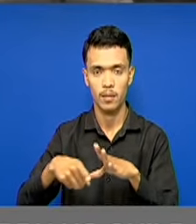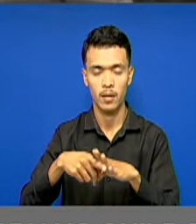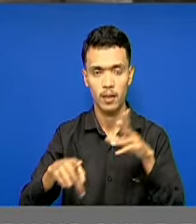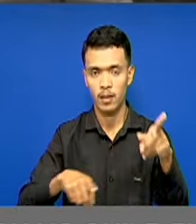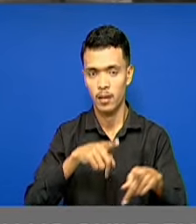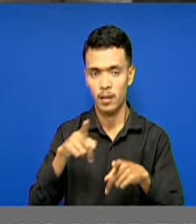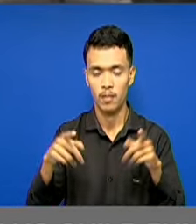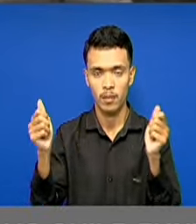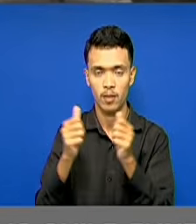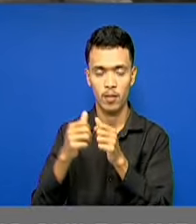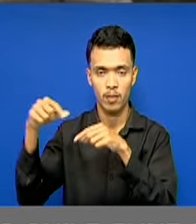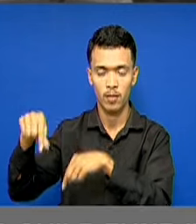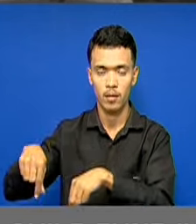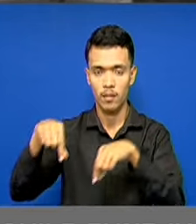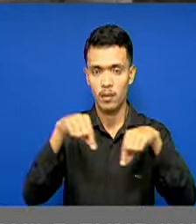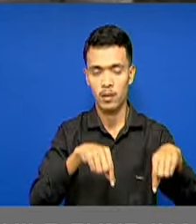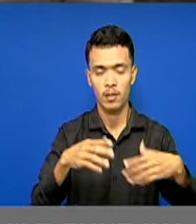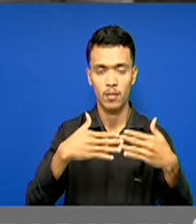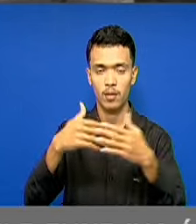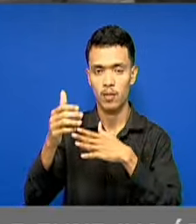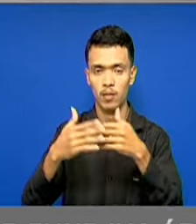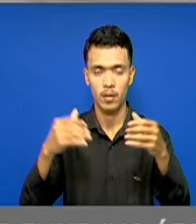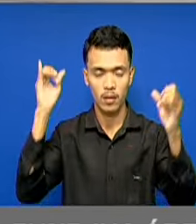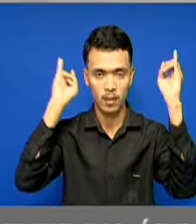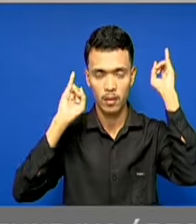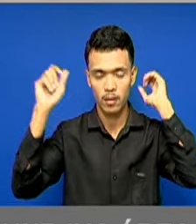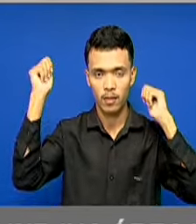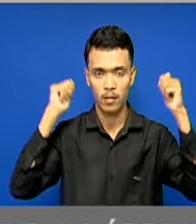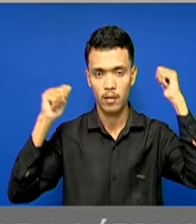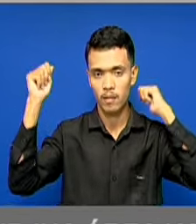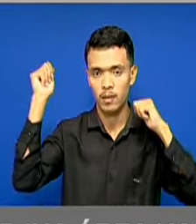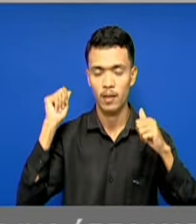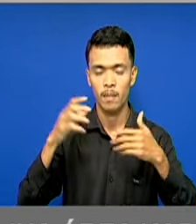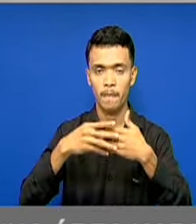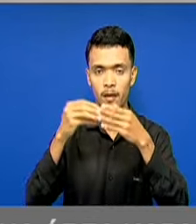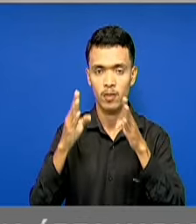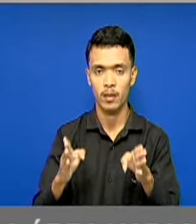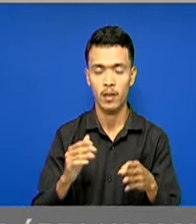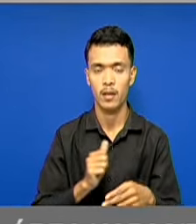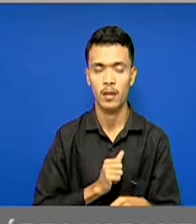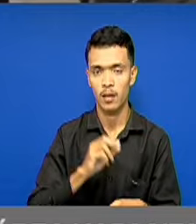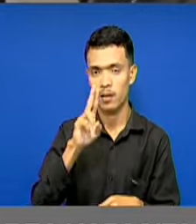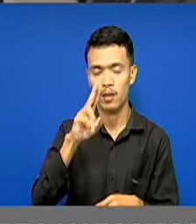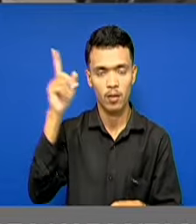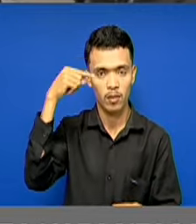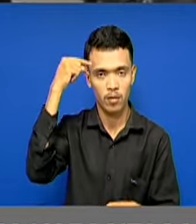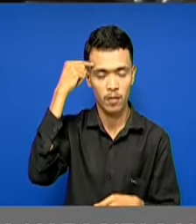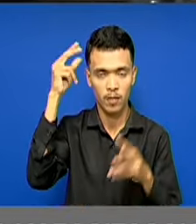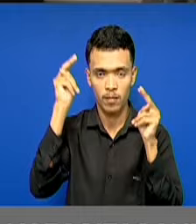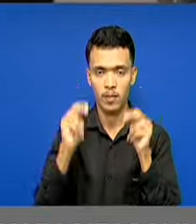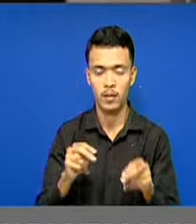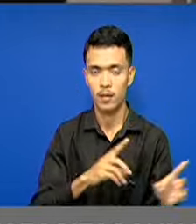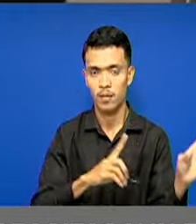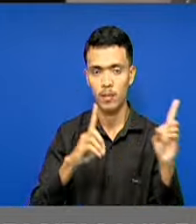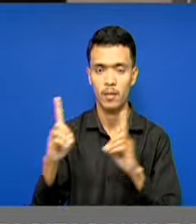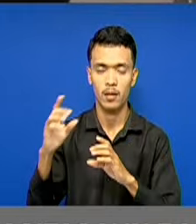deficiência iha qualquer atividade ho tu nebe maka governo traça ona. Autoridade Aileu argumenta o governo precisa estabelecer